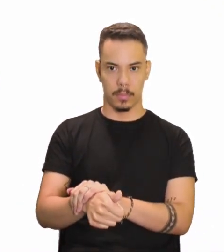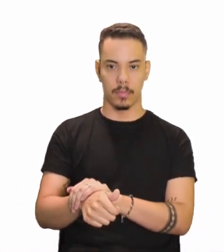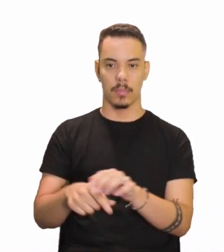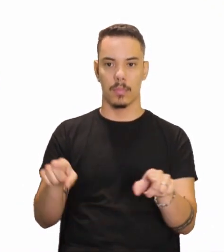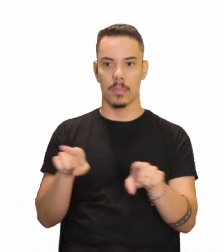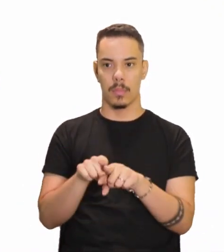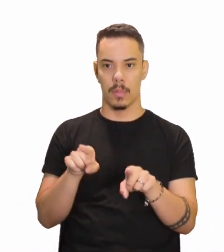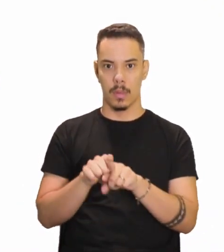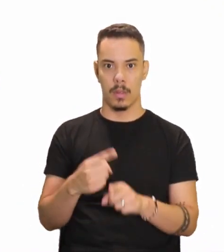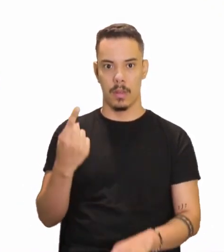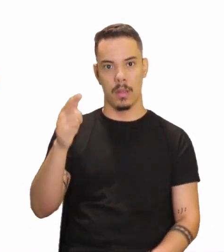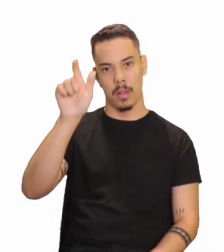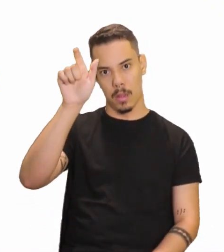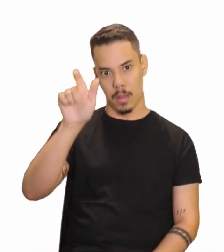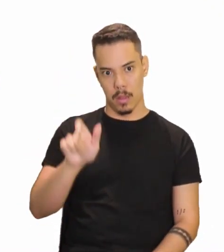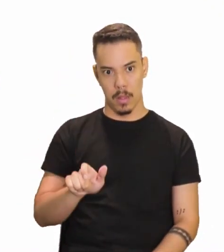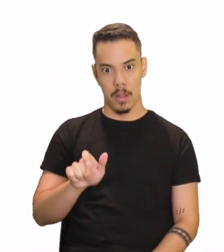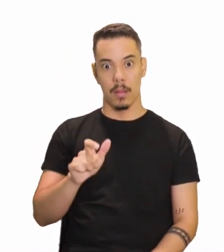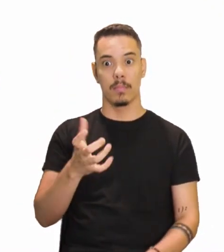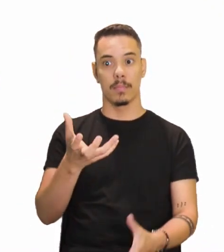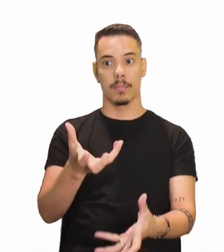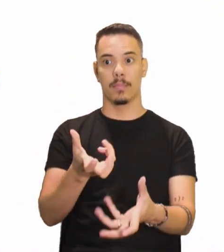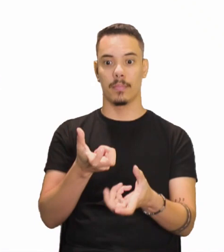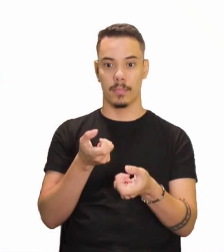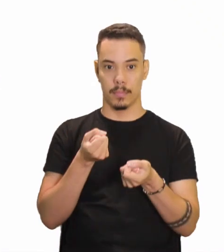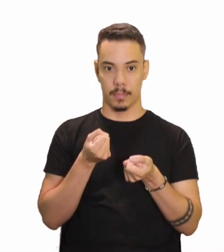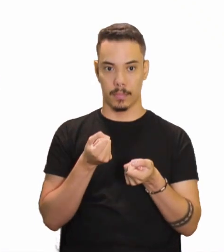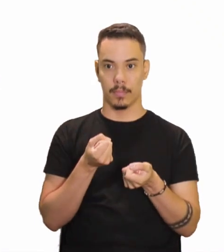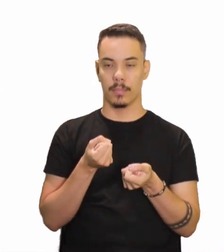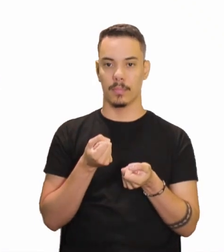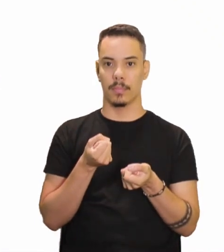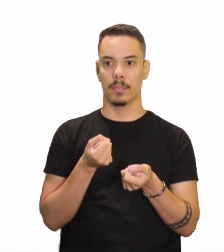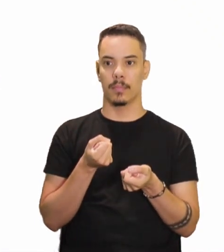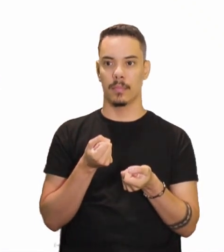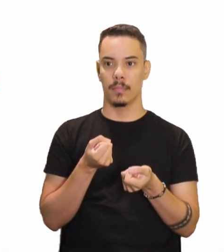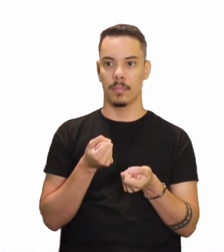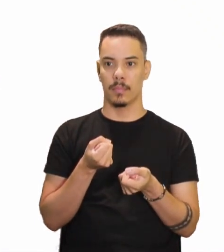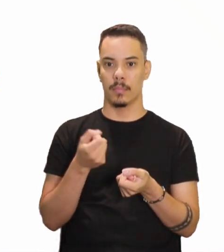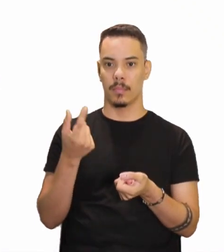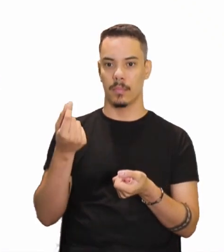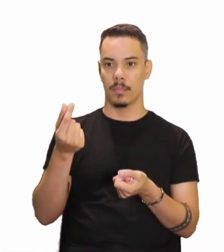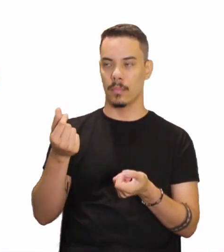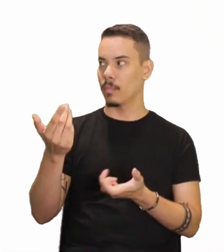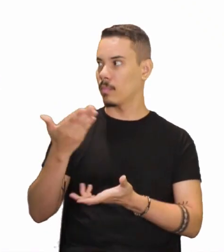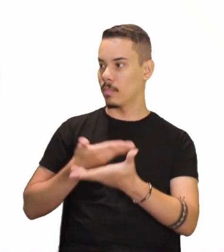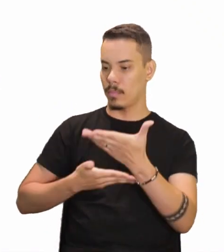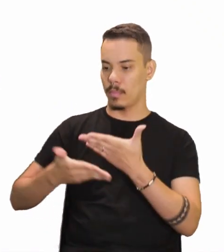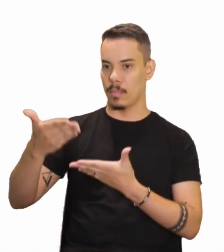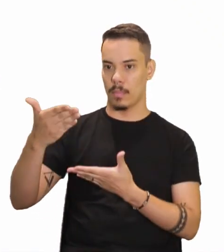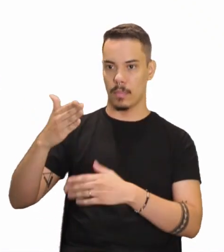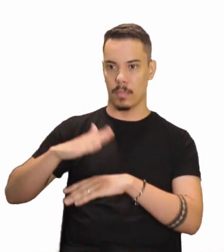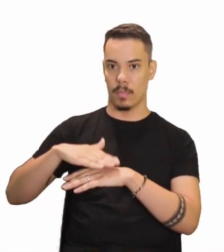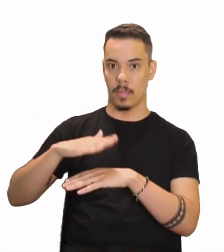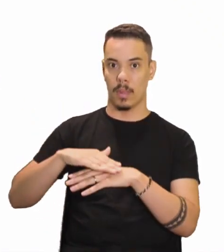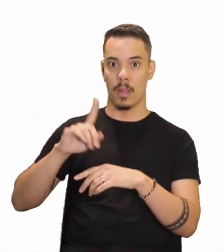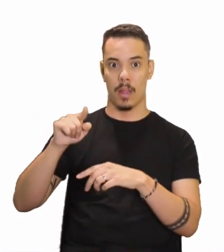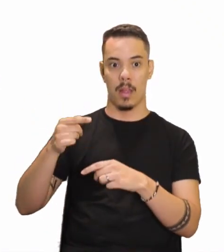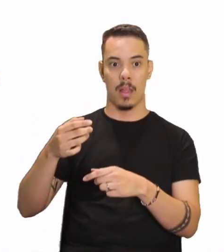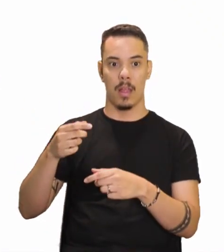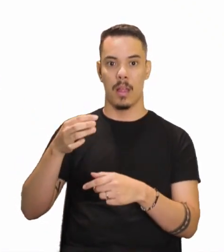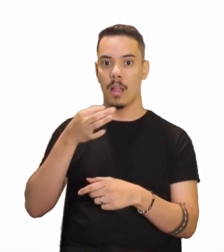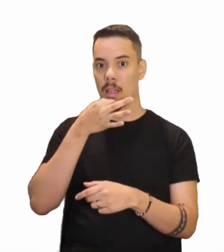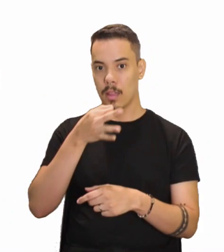que uma pessoa recebe um trocadinho aí tá fazendo uma crítica